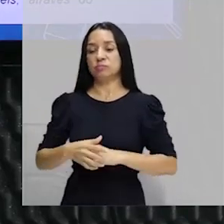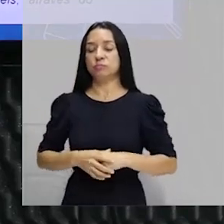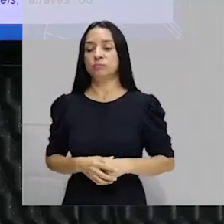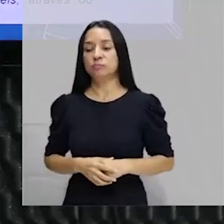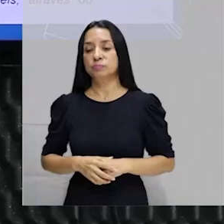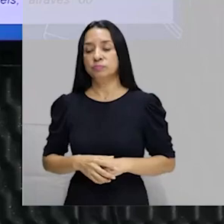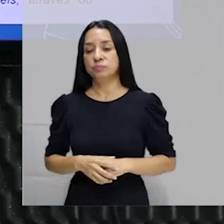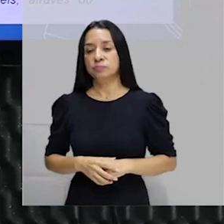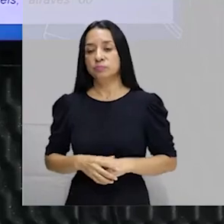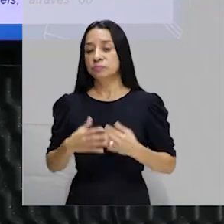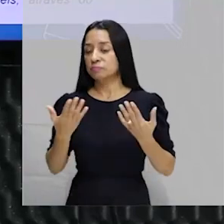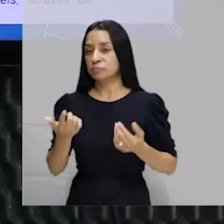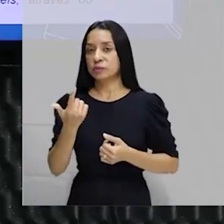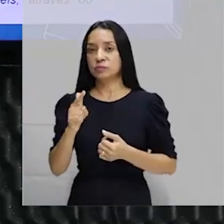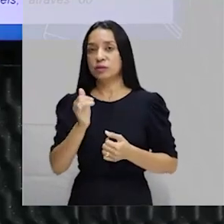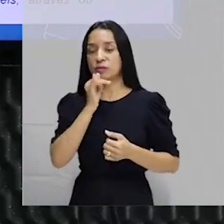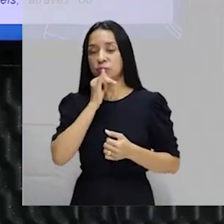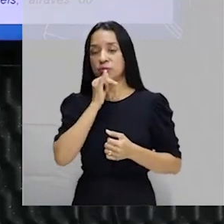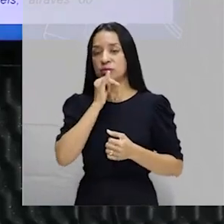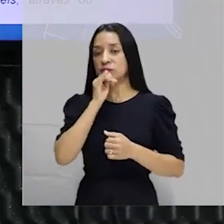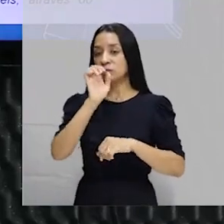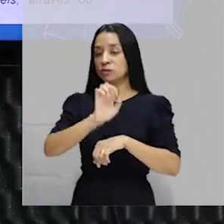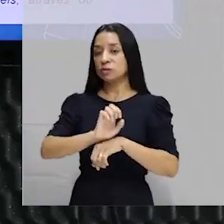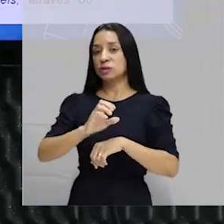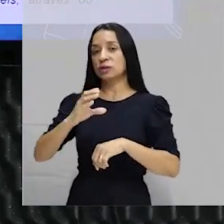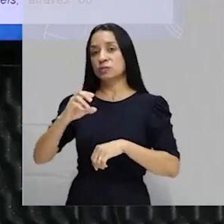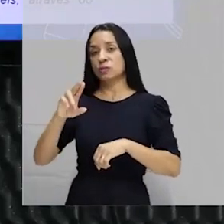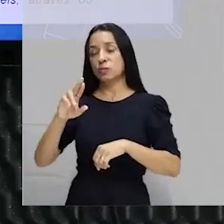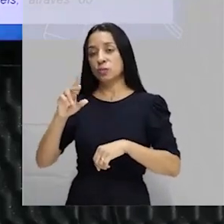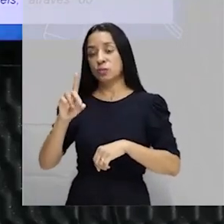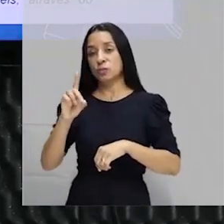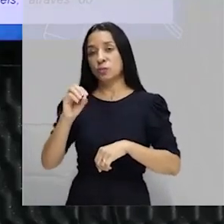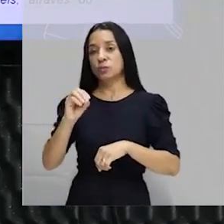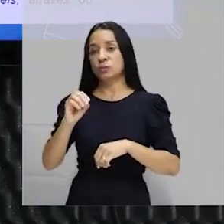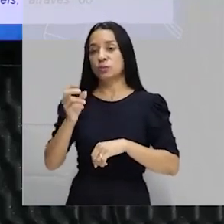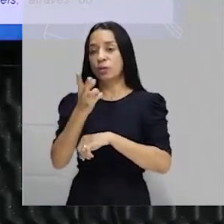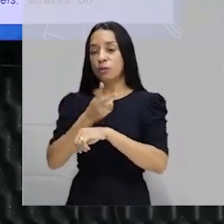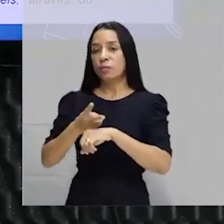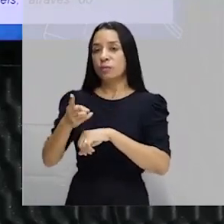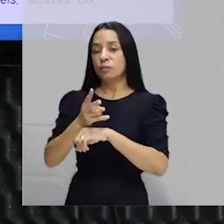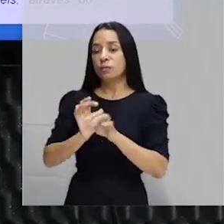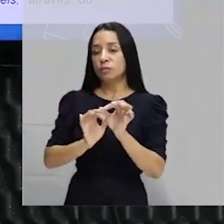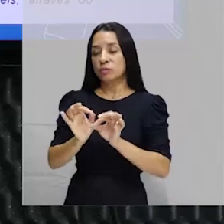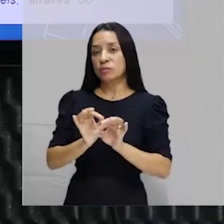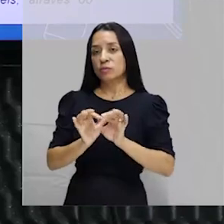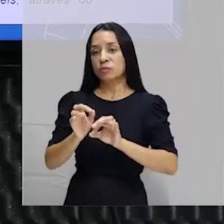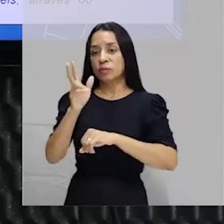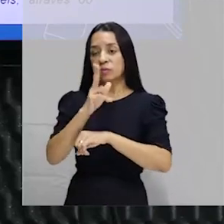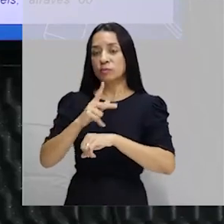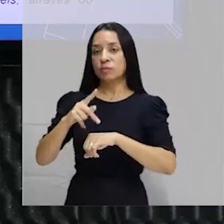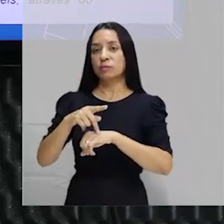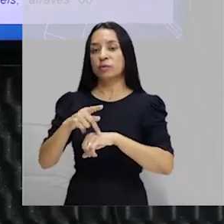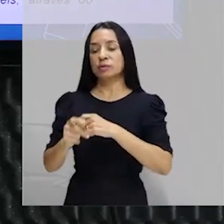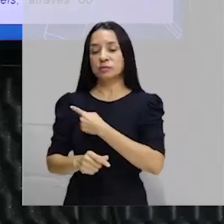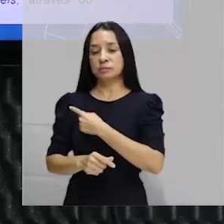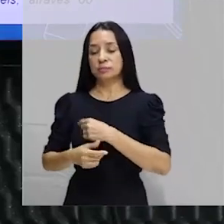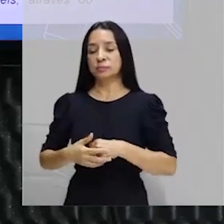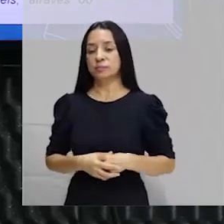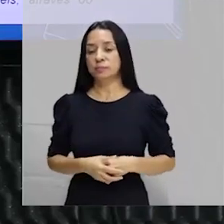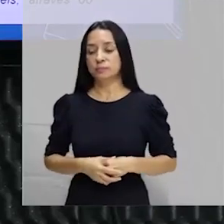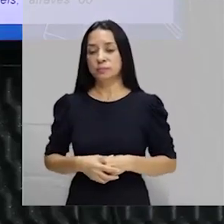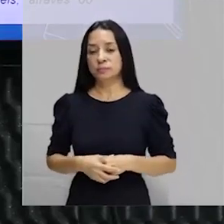poder dentro dele, tá certo? E por último, é a chamada soberania, galera, tá? Que é justamente o poder que o Estado tem